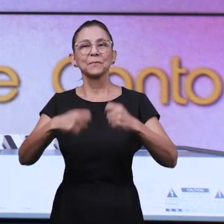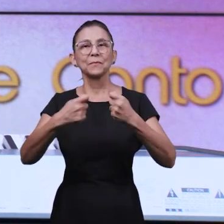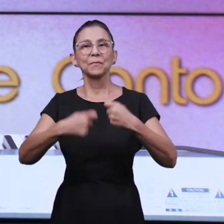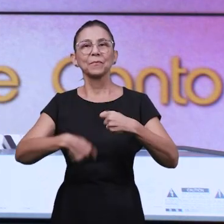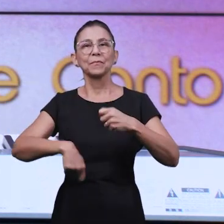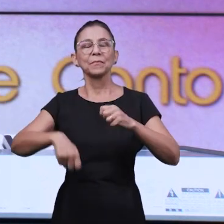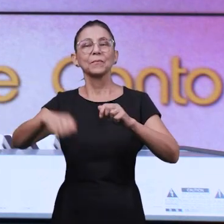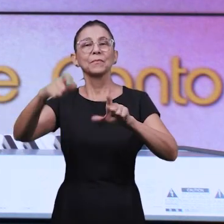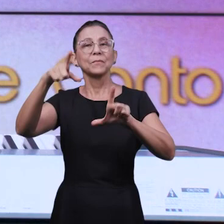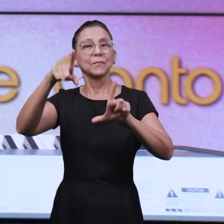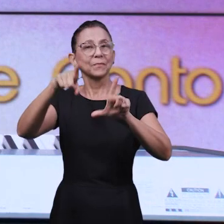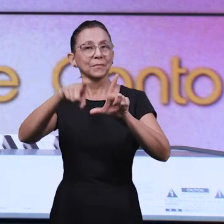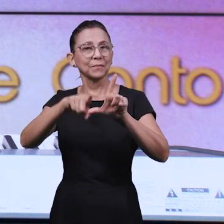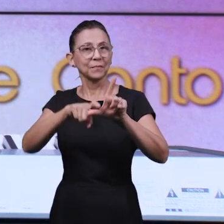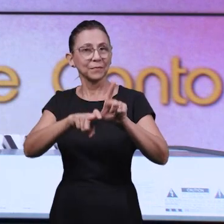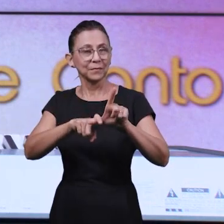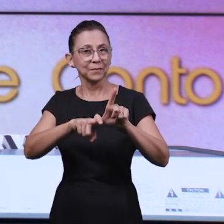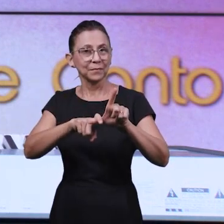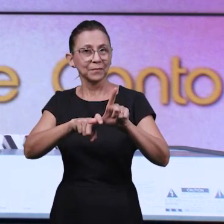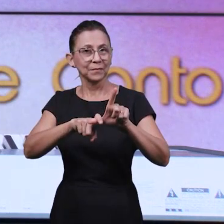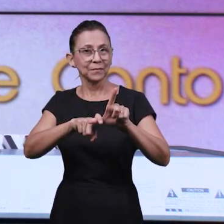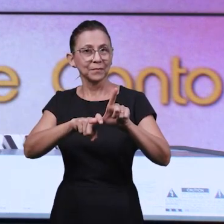Necessitado, dependente,